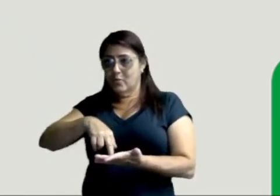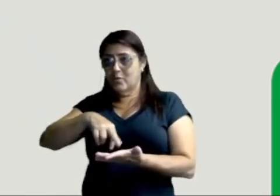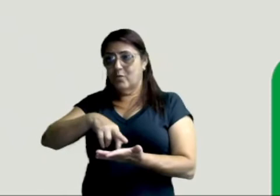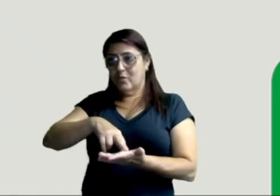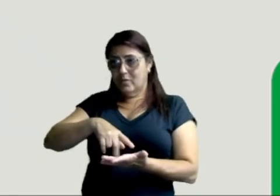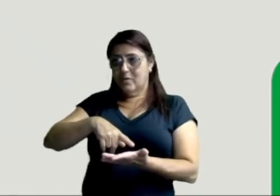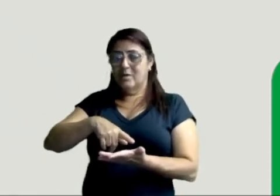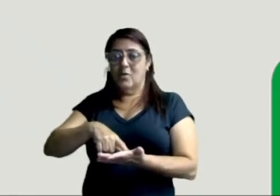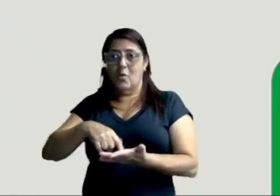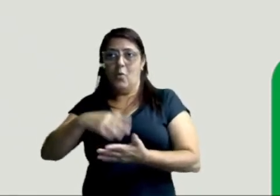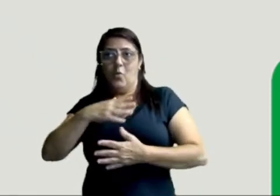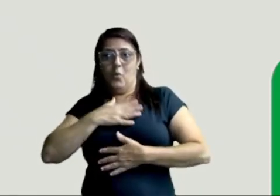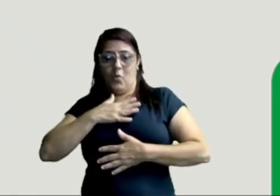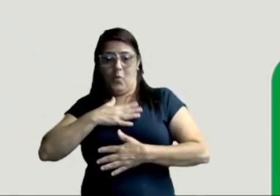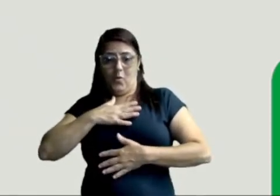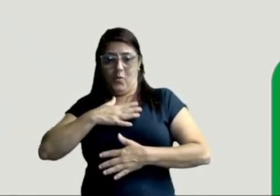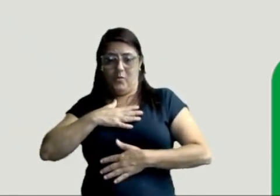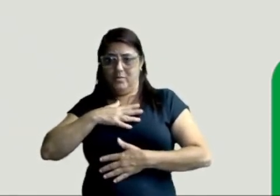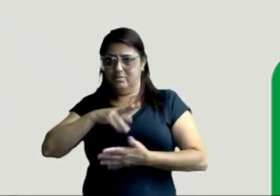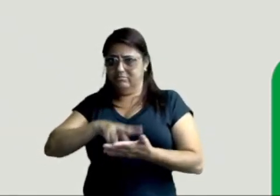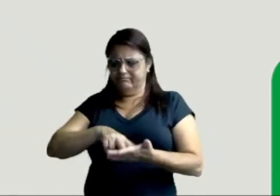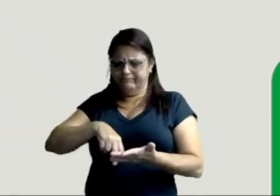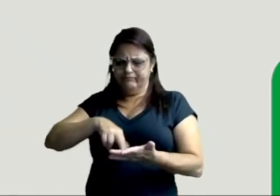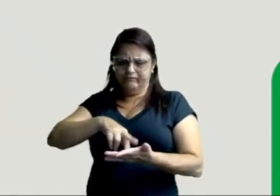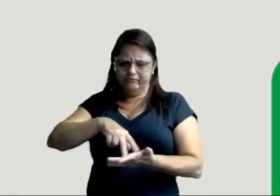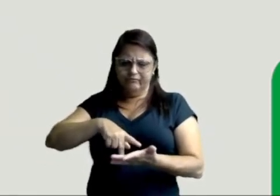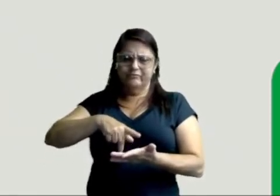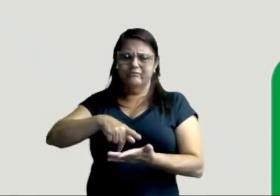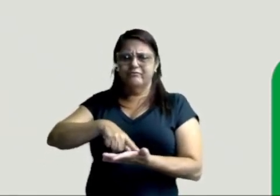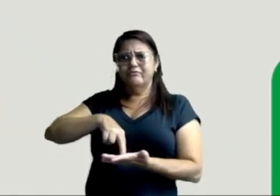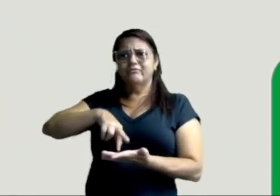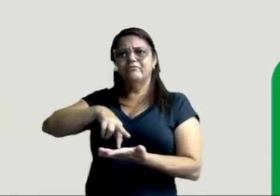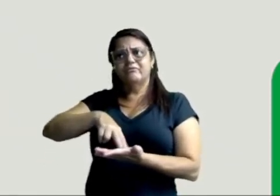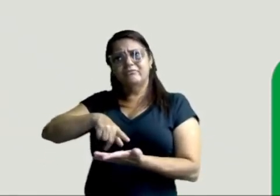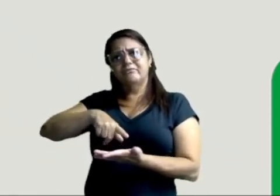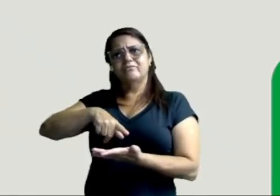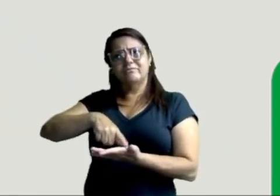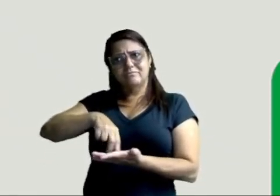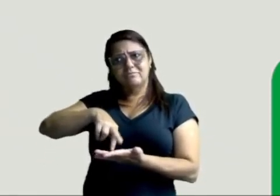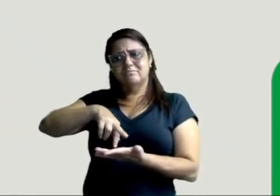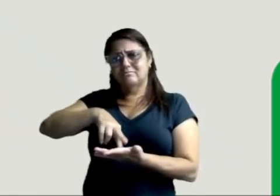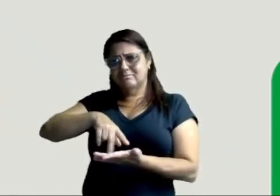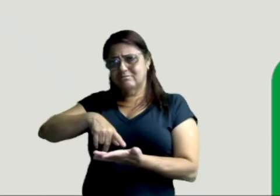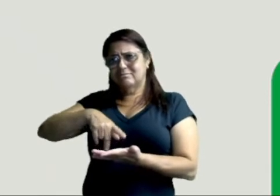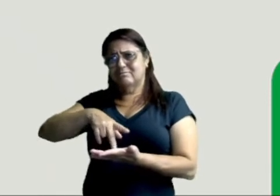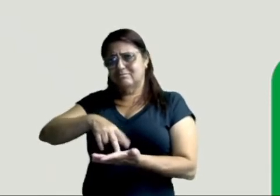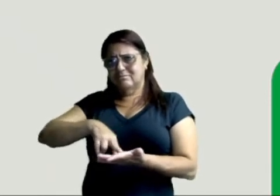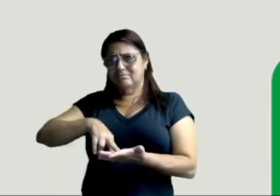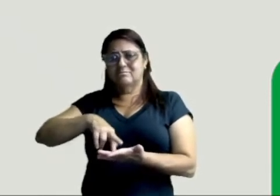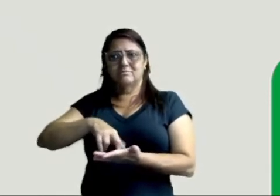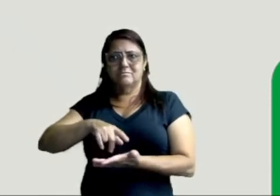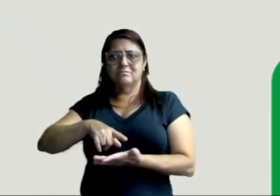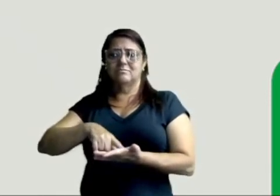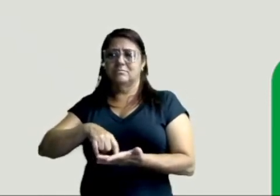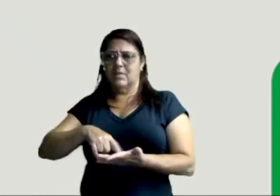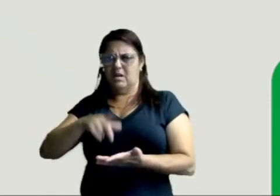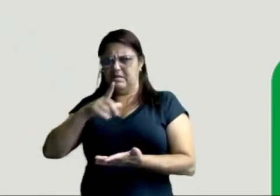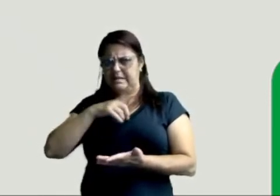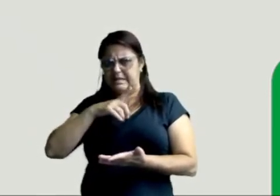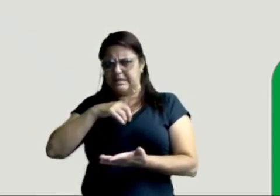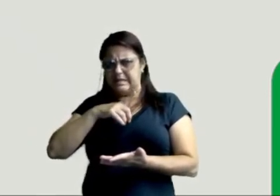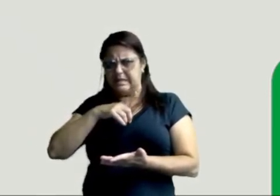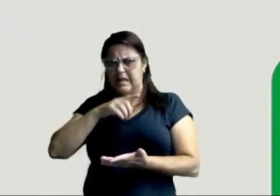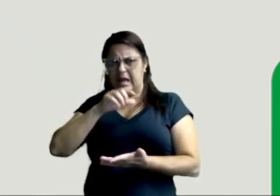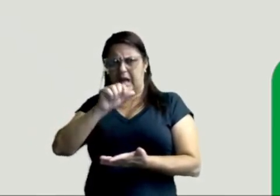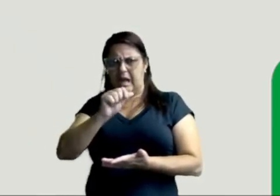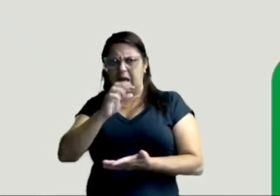muito tempo aí, tá? Nesse exercício aeróbico aí, tá? Então, aí existe atrito, pessoal? Existe.